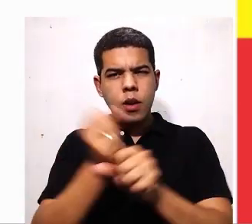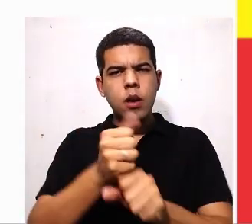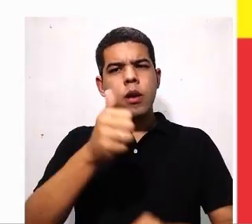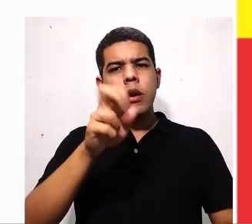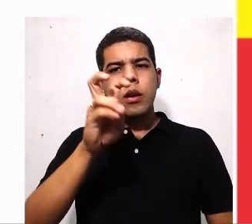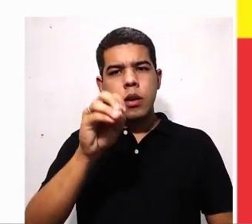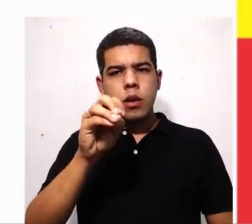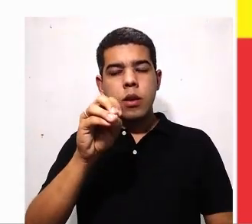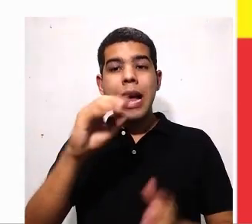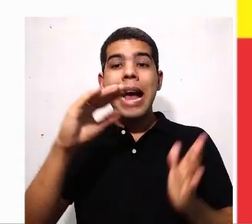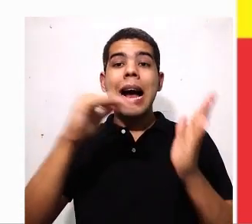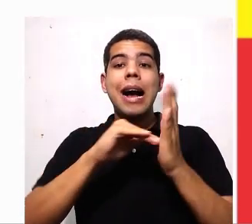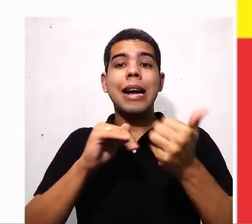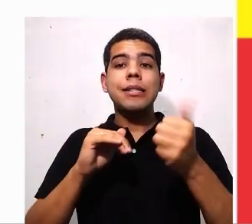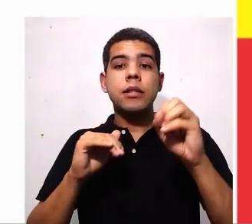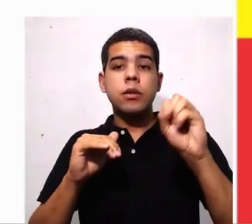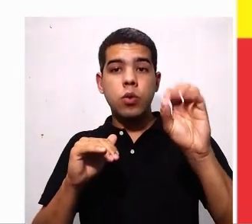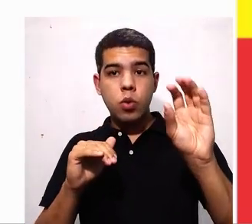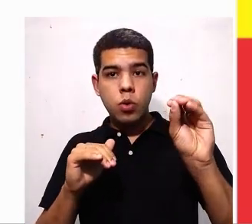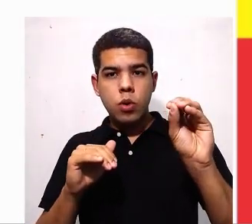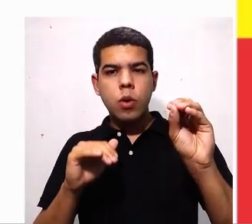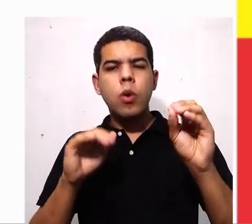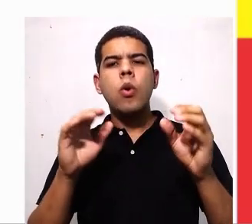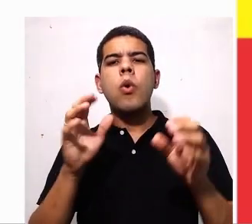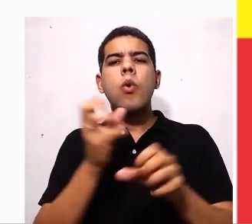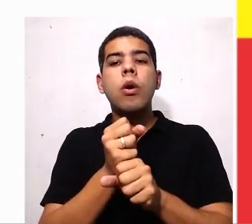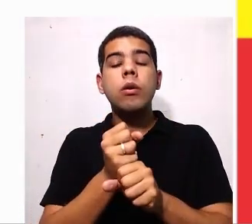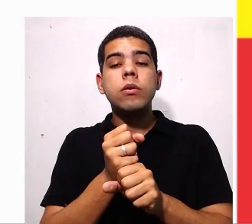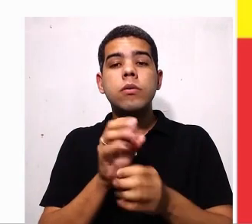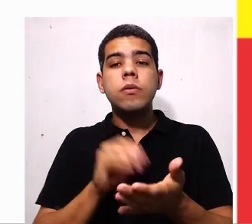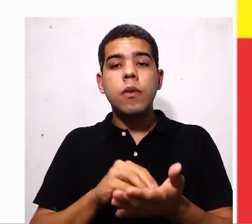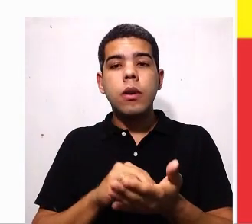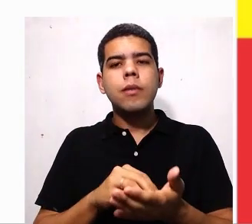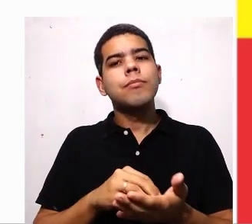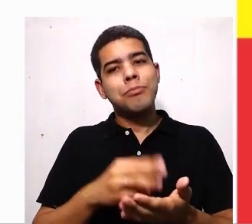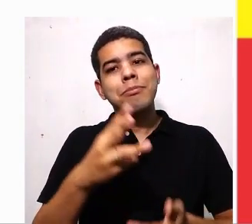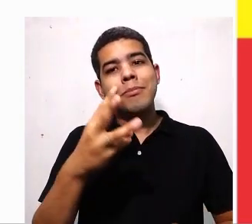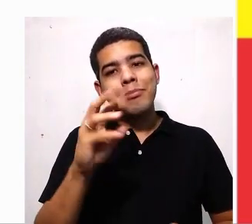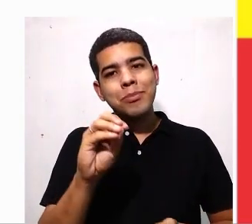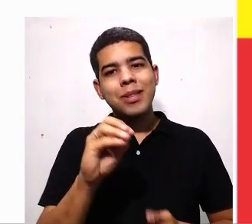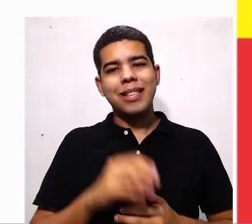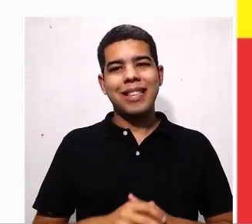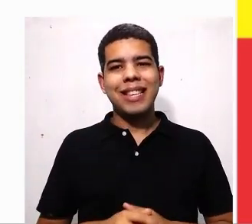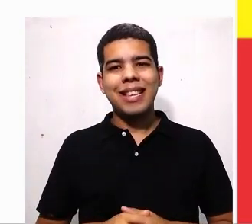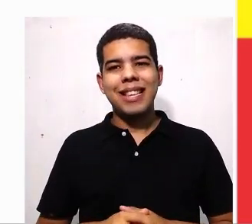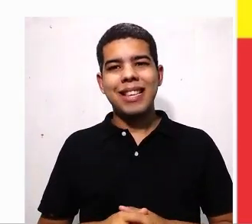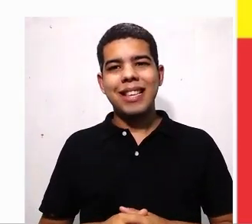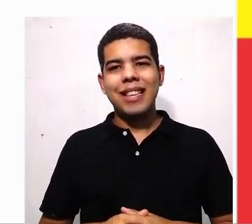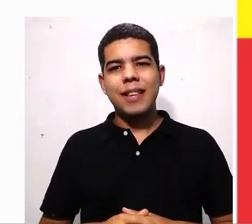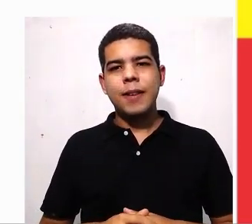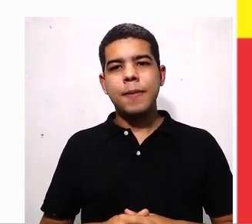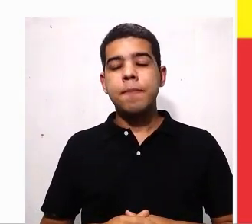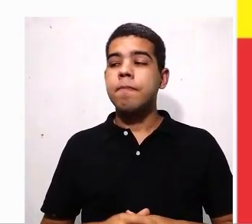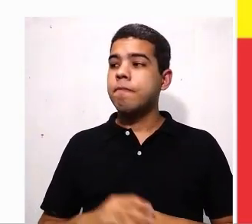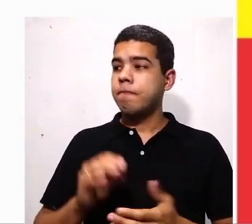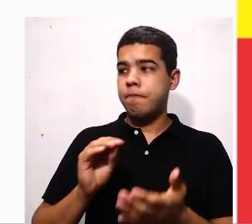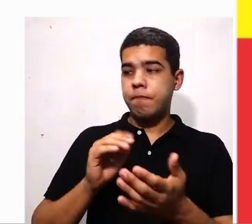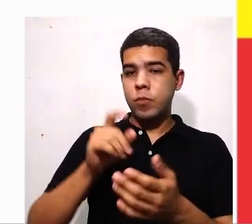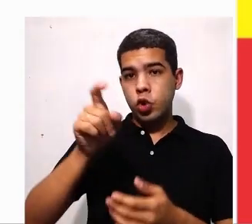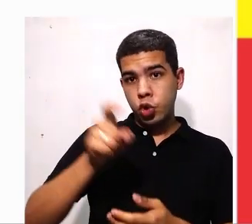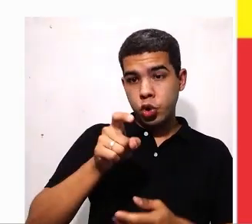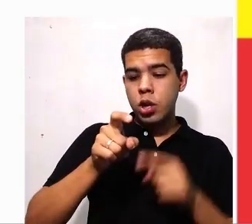150, 30 graus. Então o valor do x deste exemplo é 30. Certo? E agora, qual o valor desses ângulos